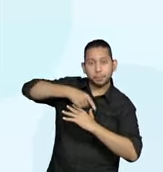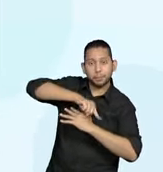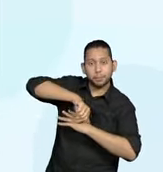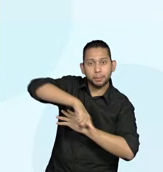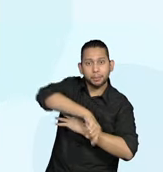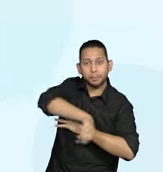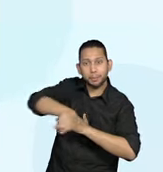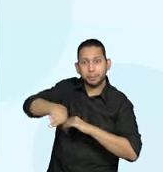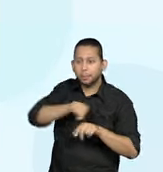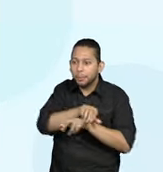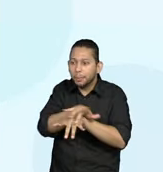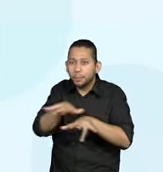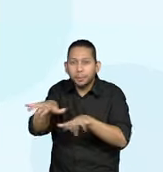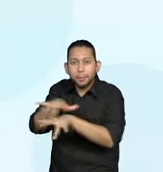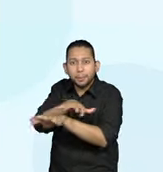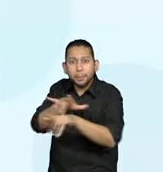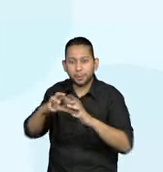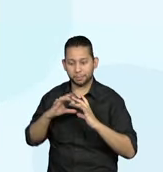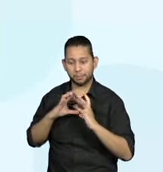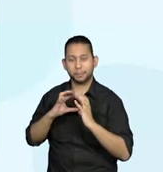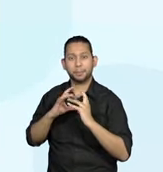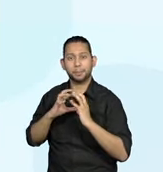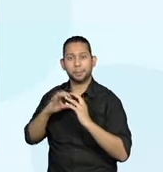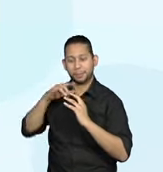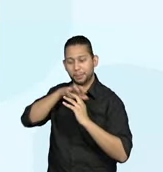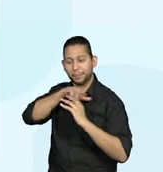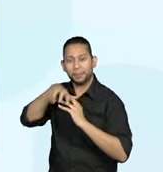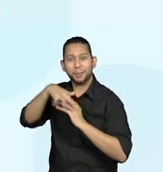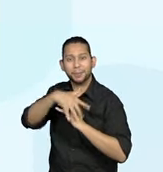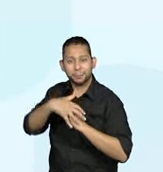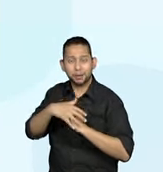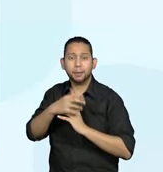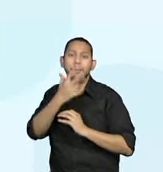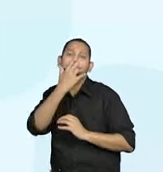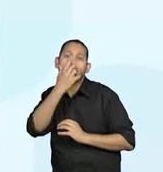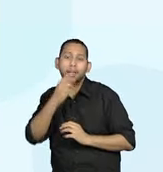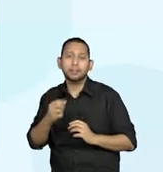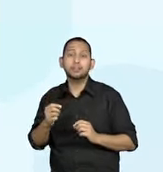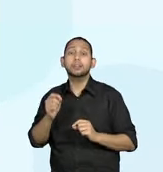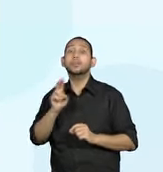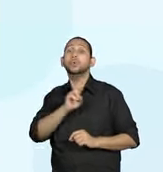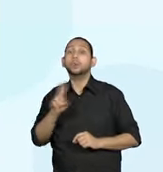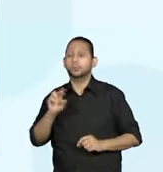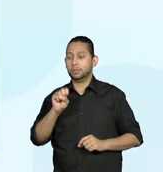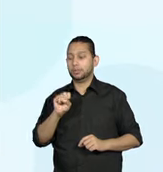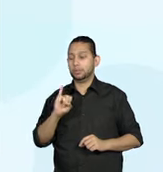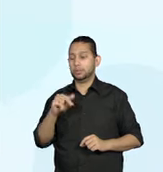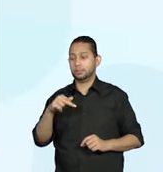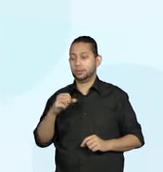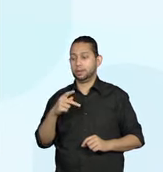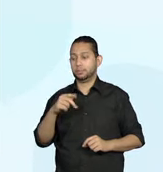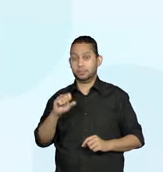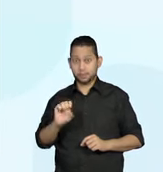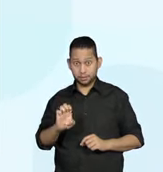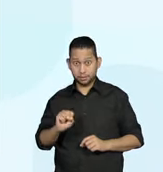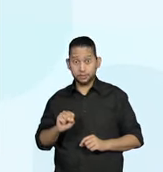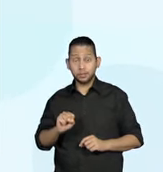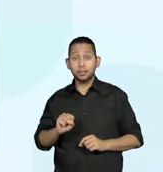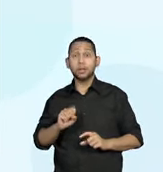para o próximo, tá? Essa comunicação entre os neurônios são as sinapses, que são feitas a partir